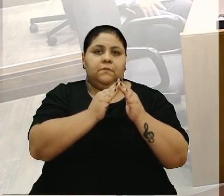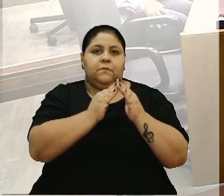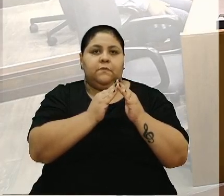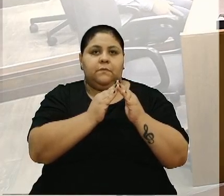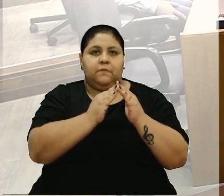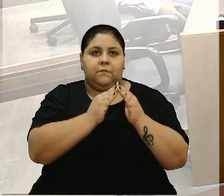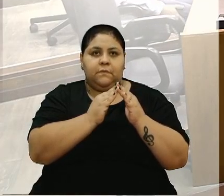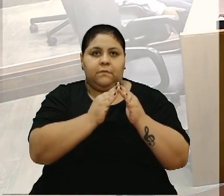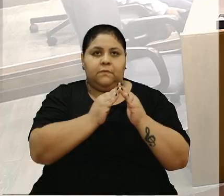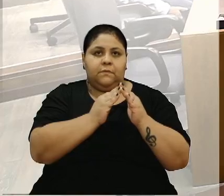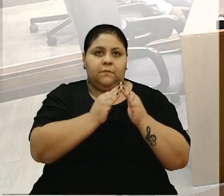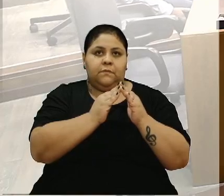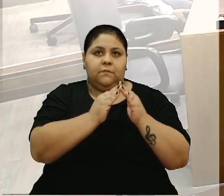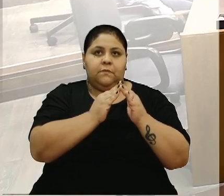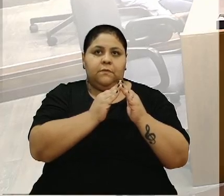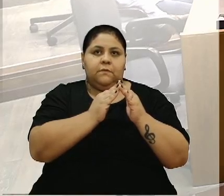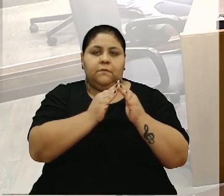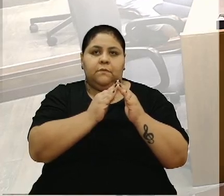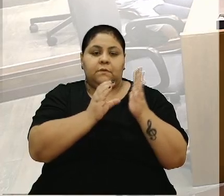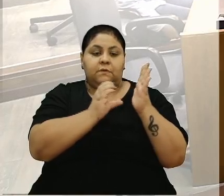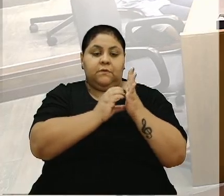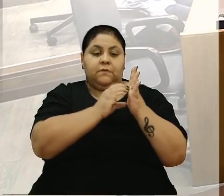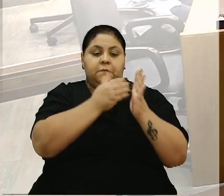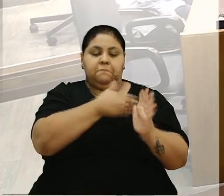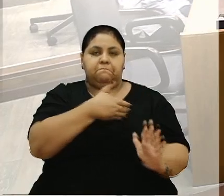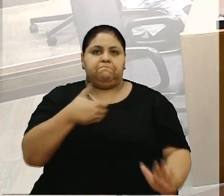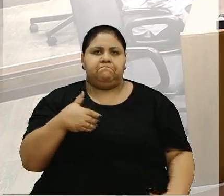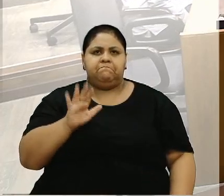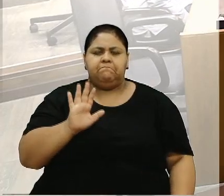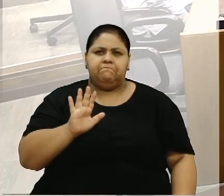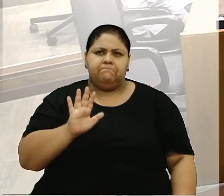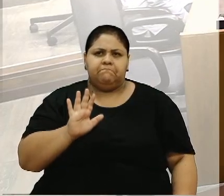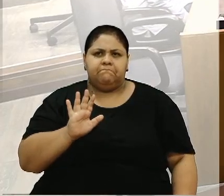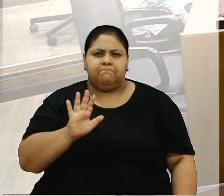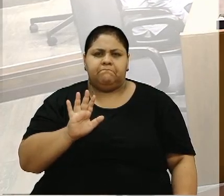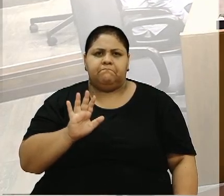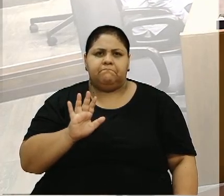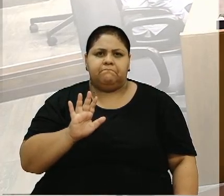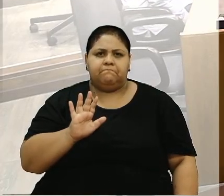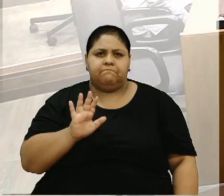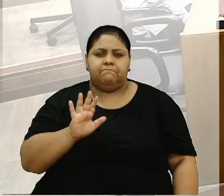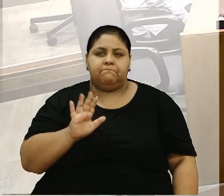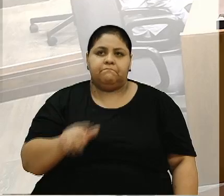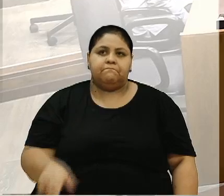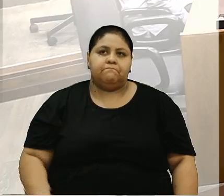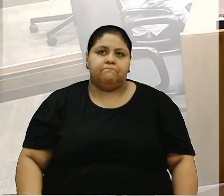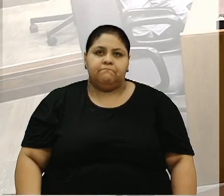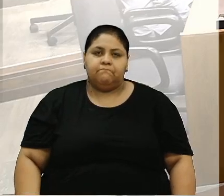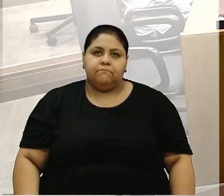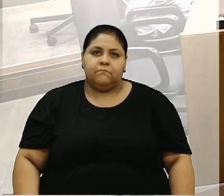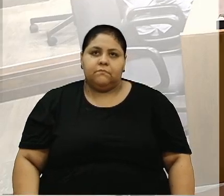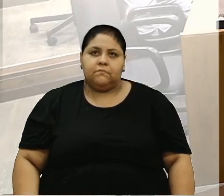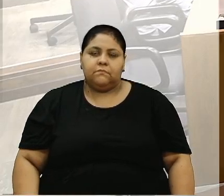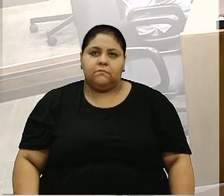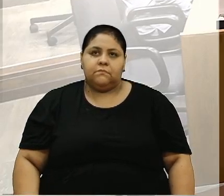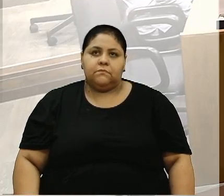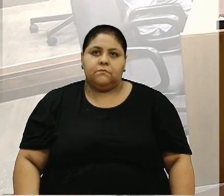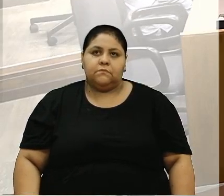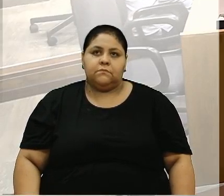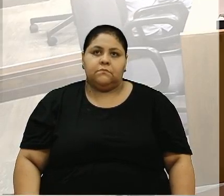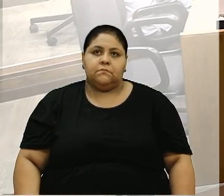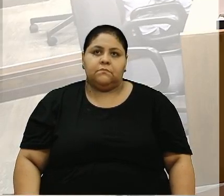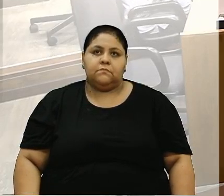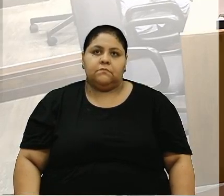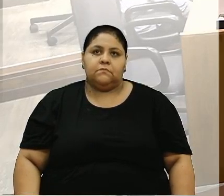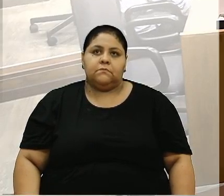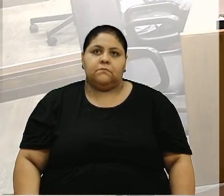No pequeno aqui é servidor público. Acho que no pequeno expediente. É tudo.